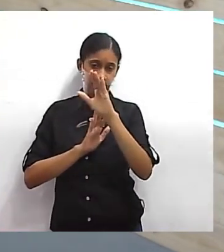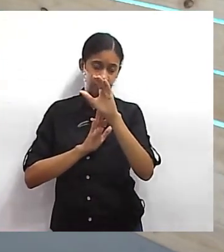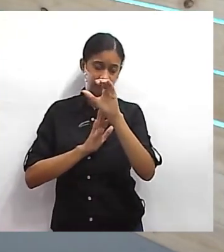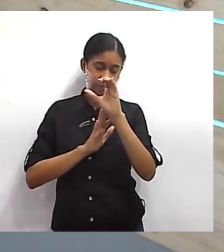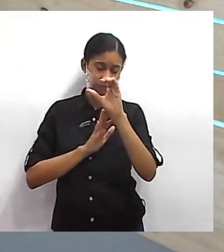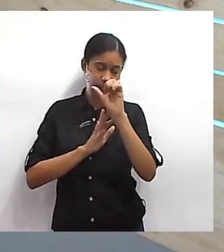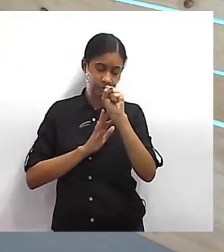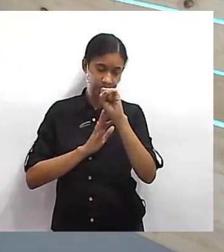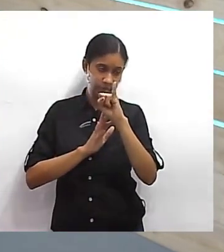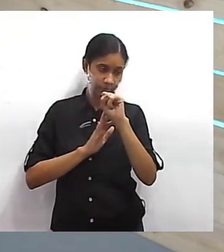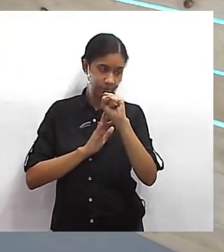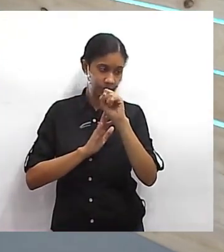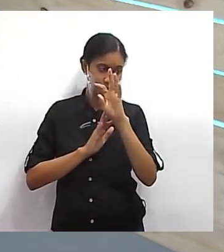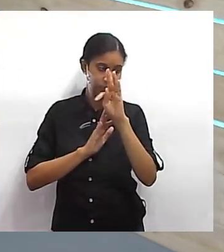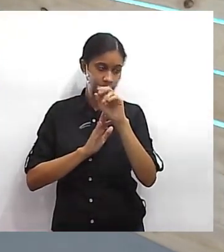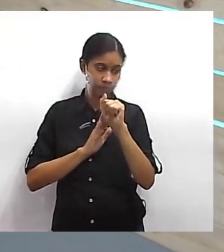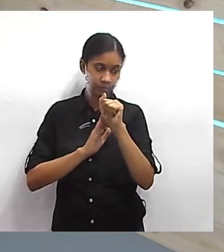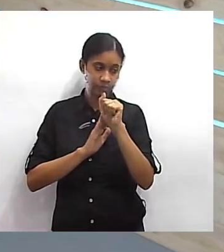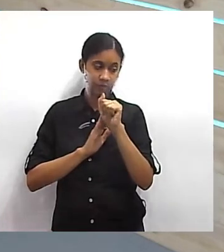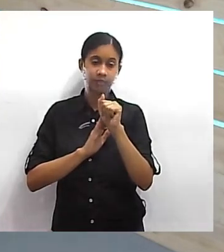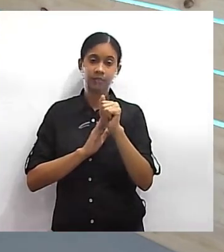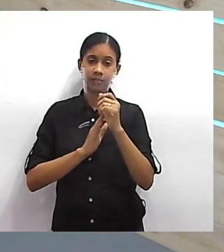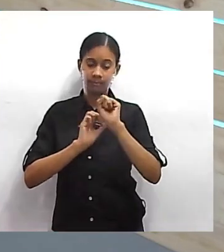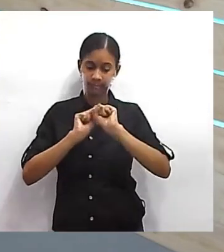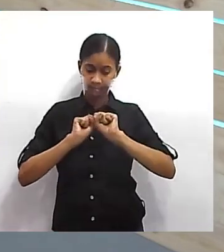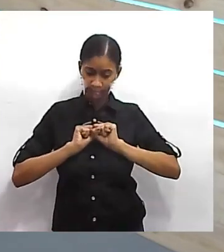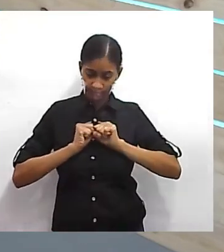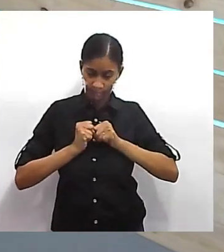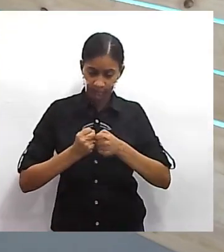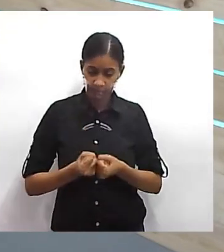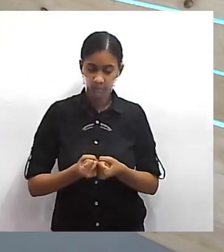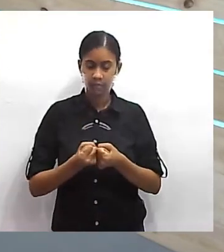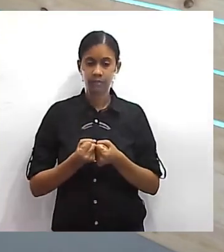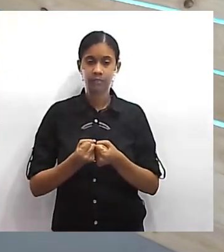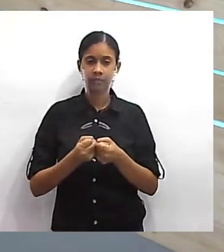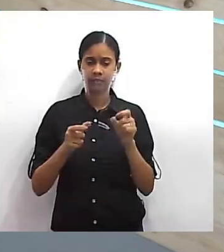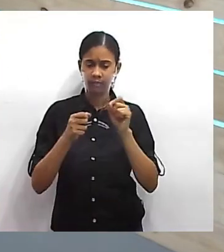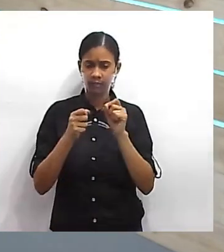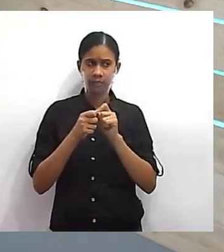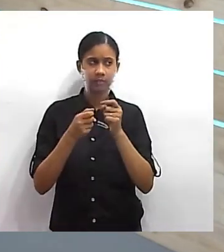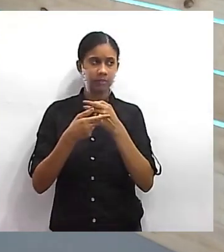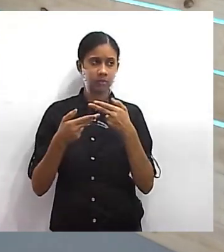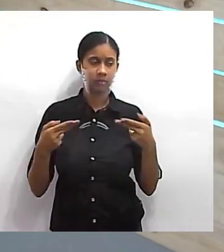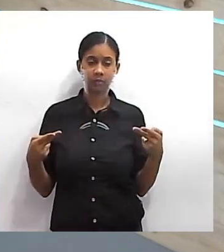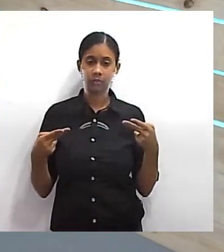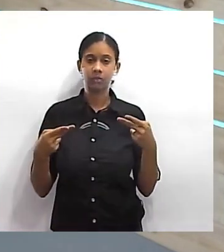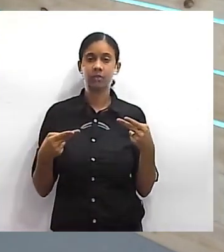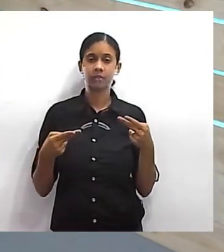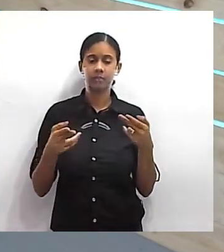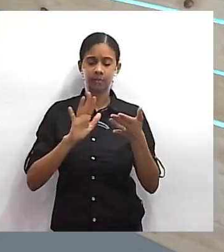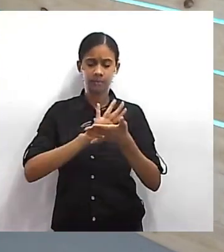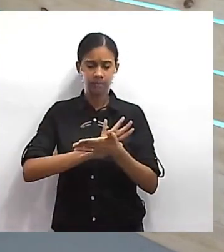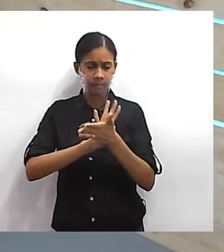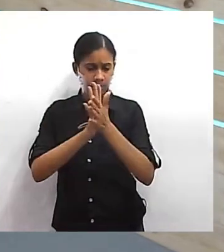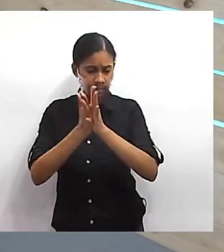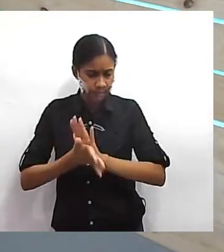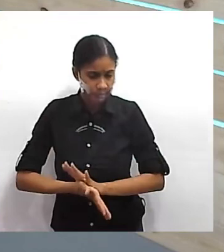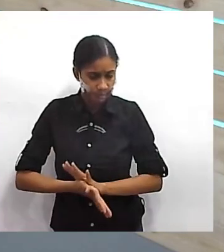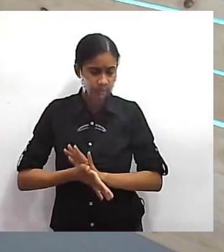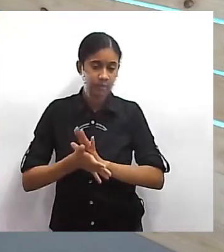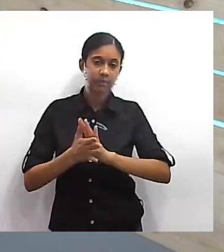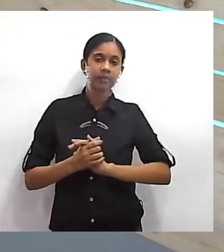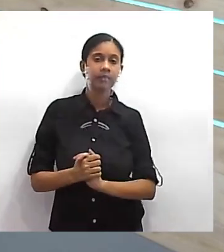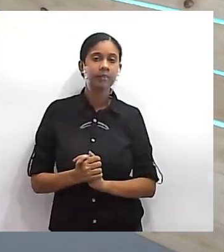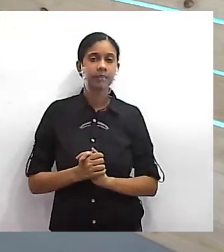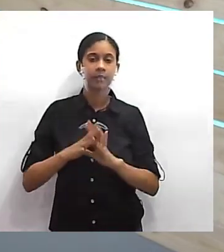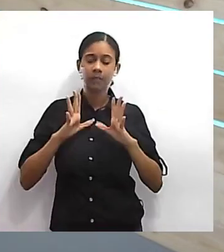dia após dia, através das práticas preconceituosas, das discriminações de todos